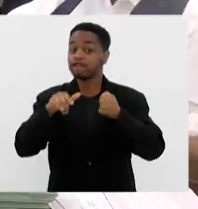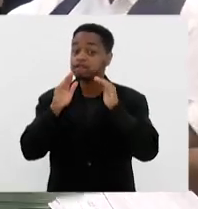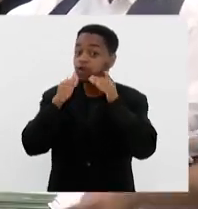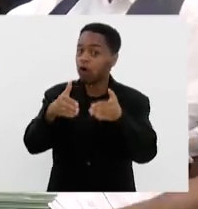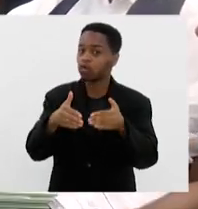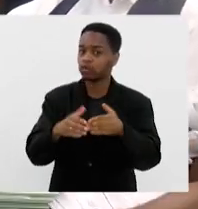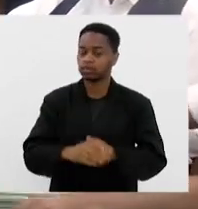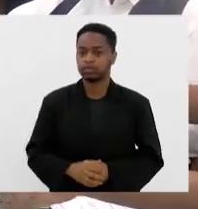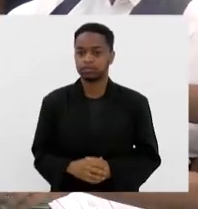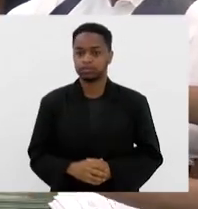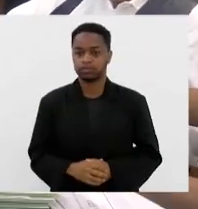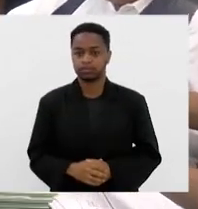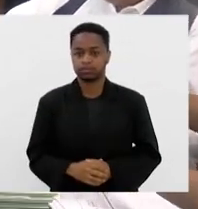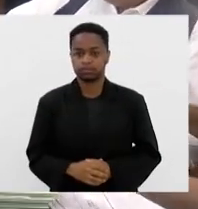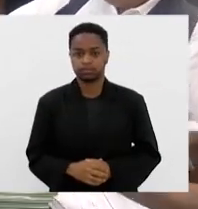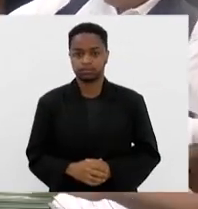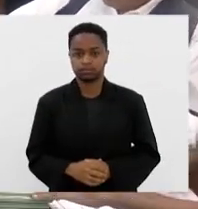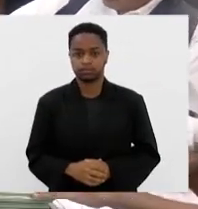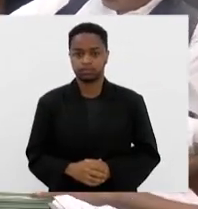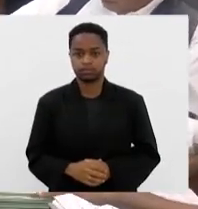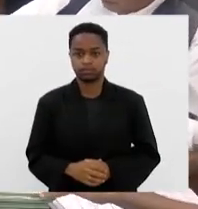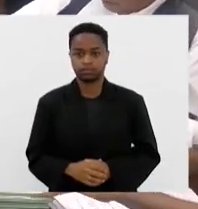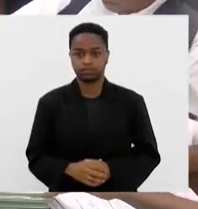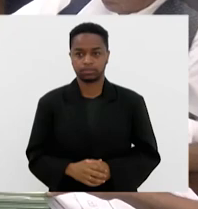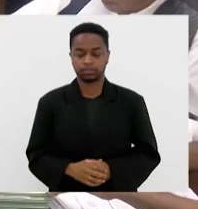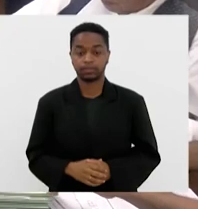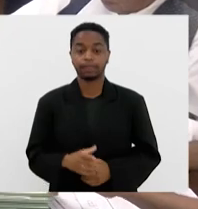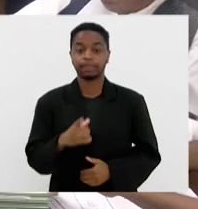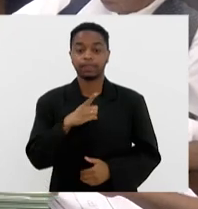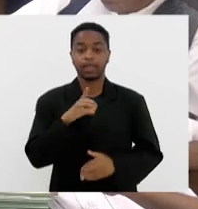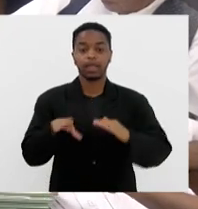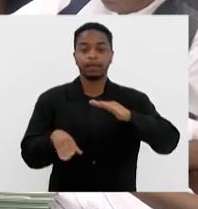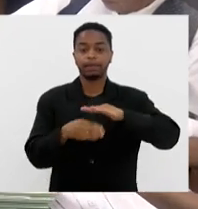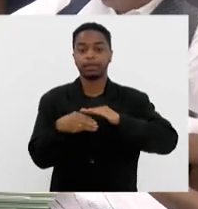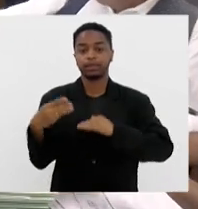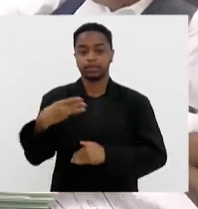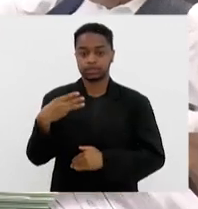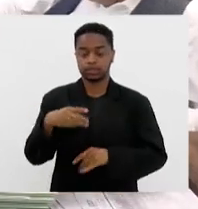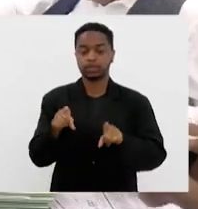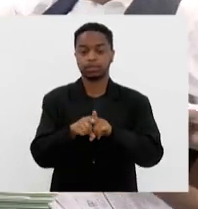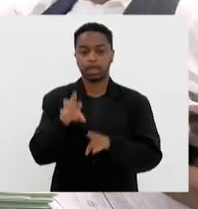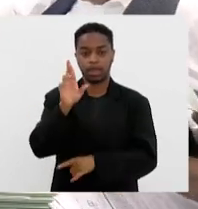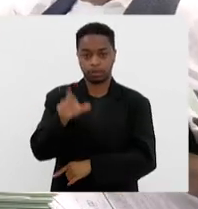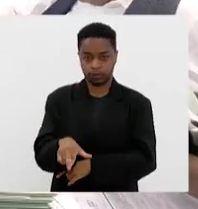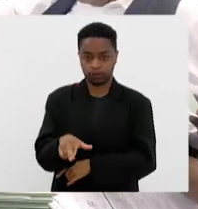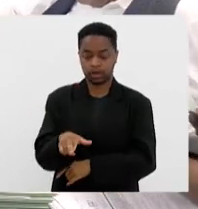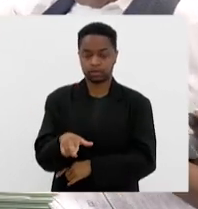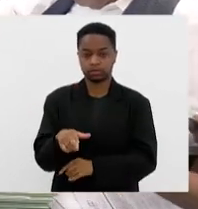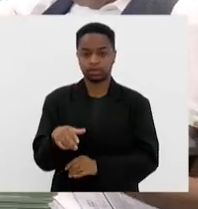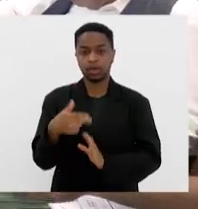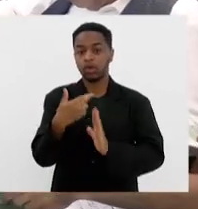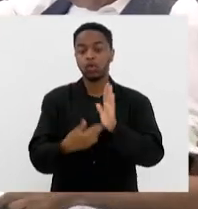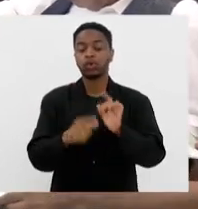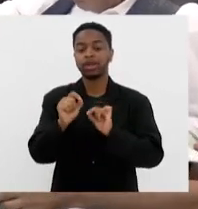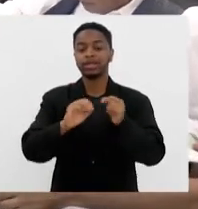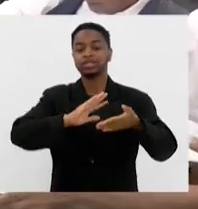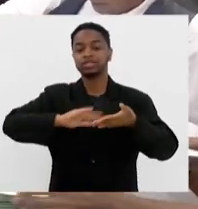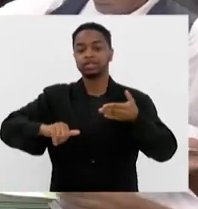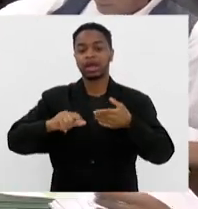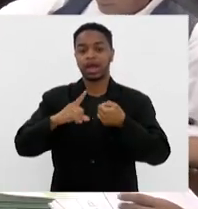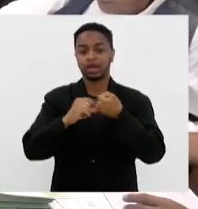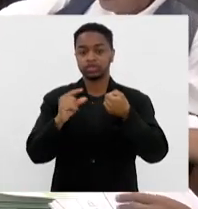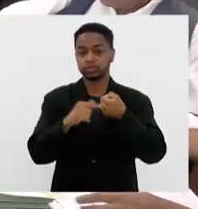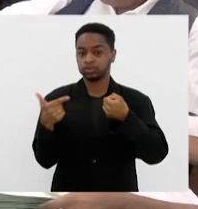é a primeira questão. E, deputado Luiz Paulo, tem uma emenda 3 que foi rejeitada pelo relatório original, que é de supressão do artigo